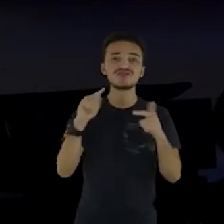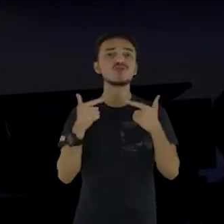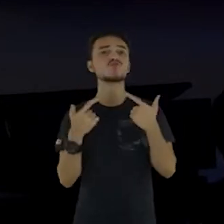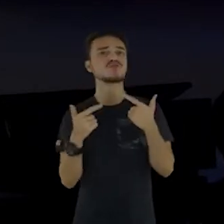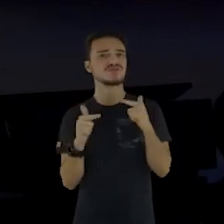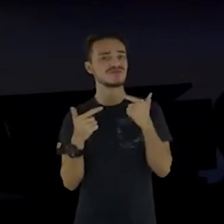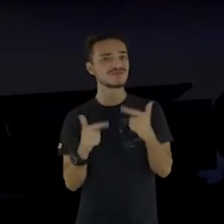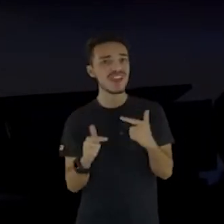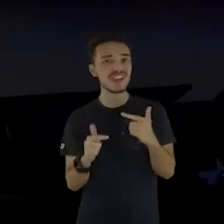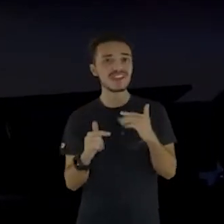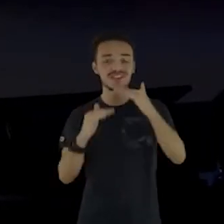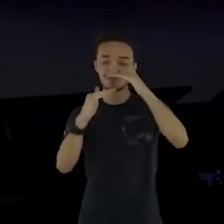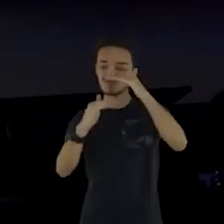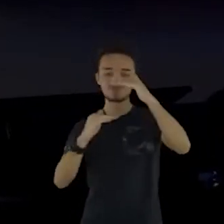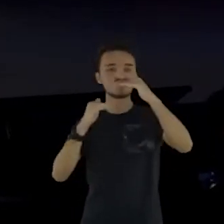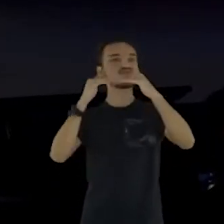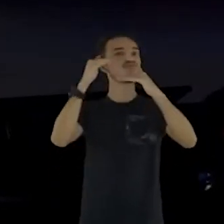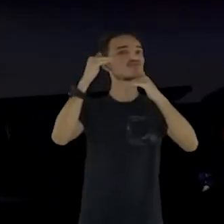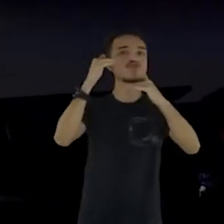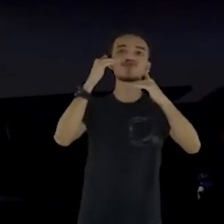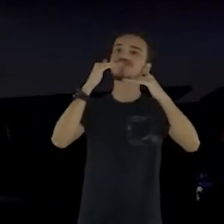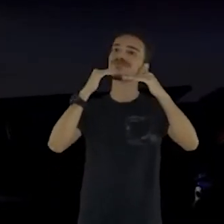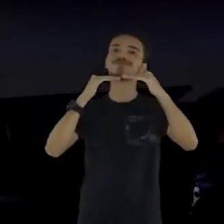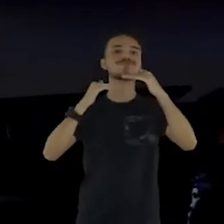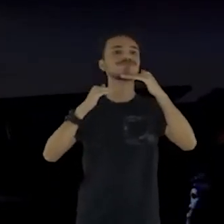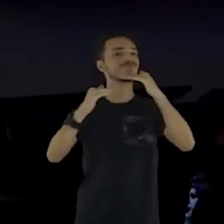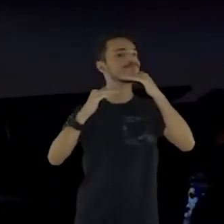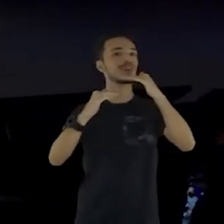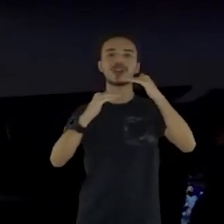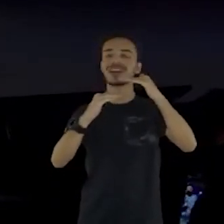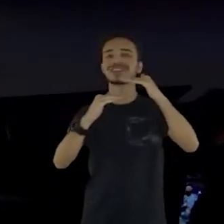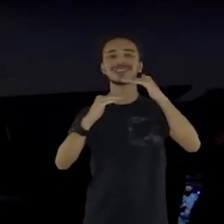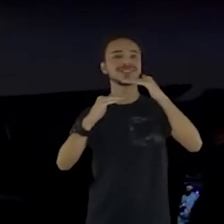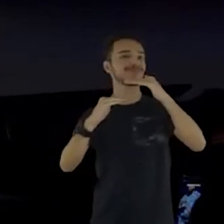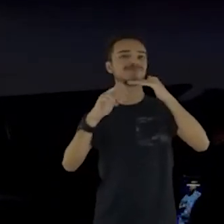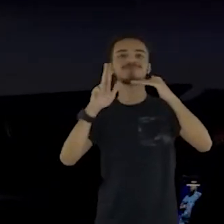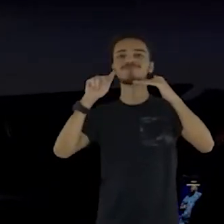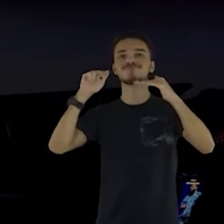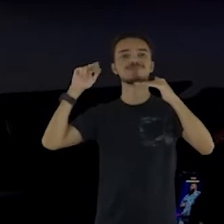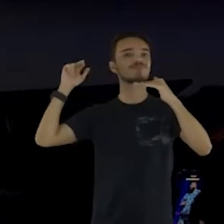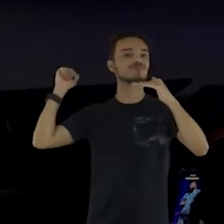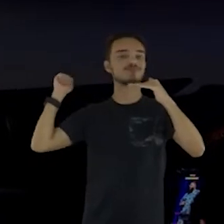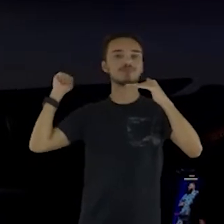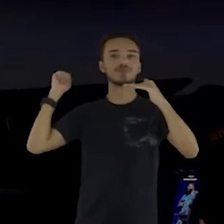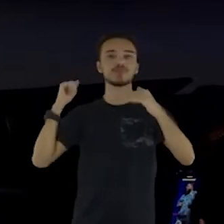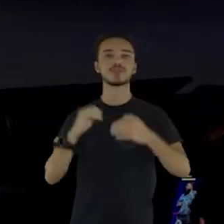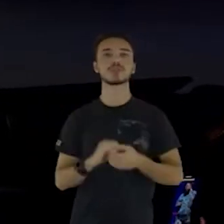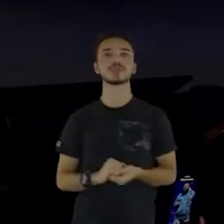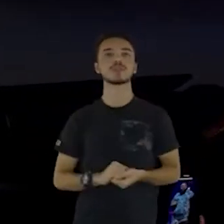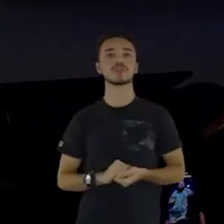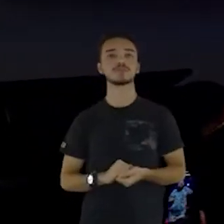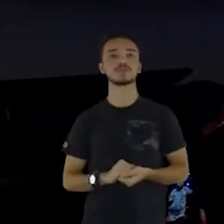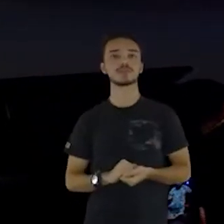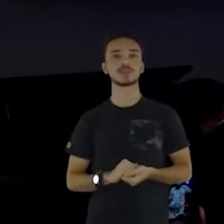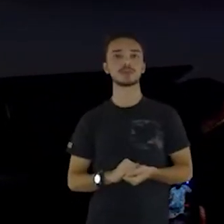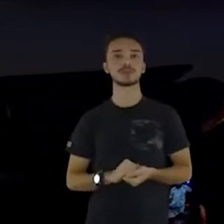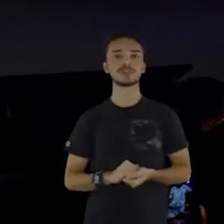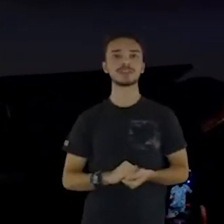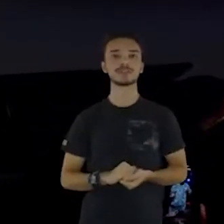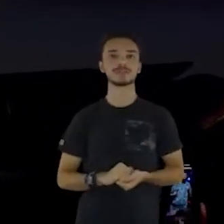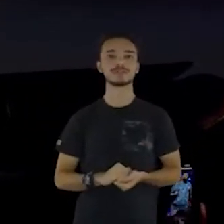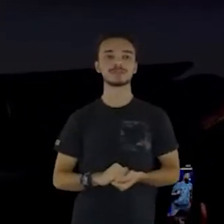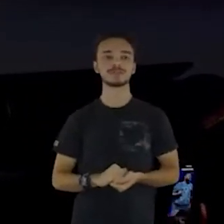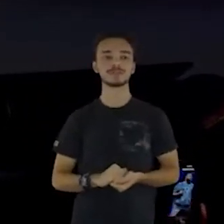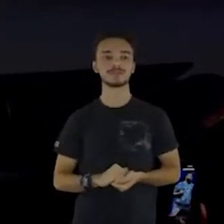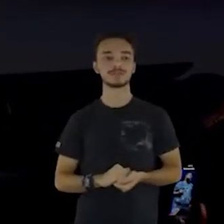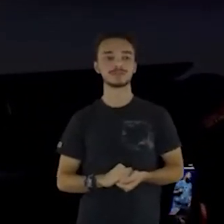Sabe por quê? Porque a hora que começa a passar pelo processo, começa a ser